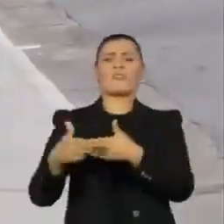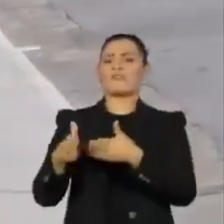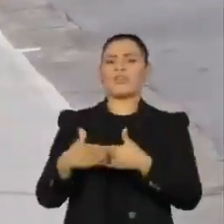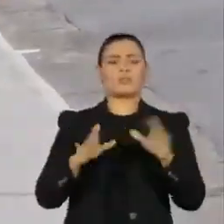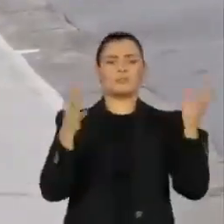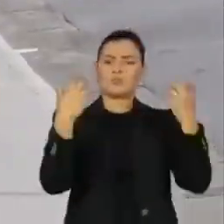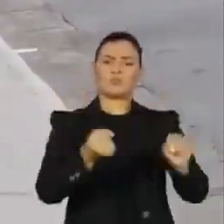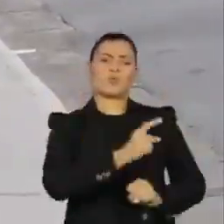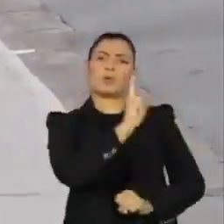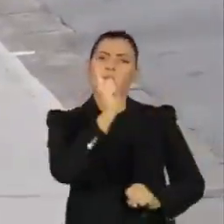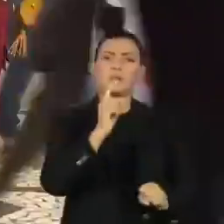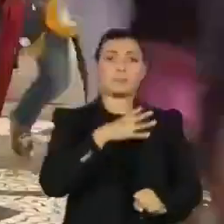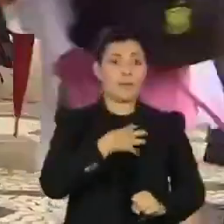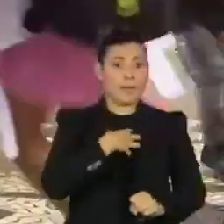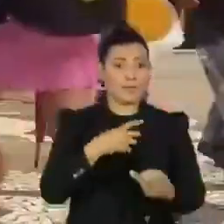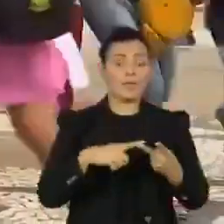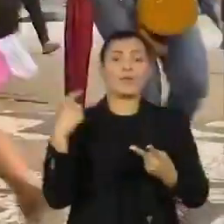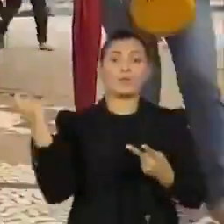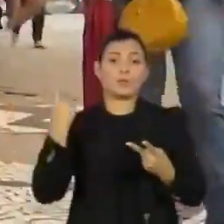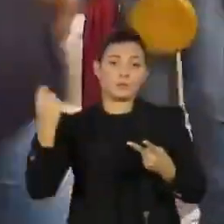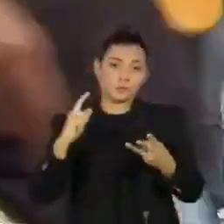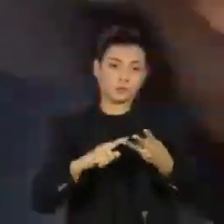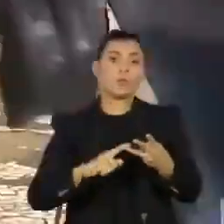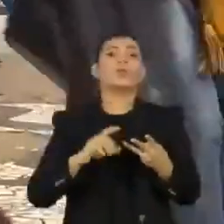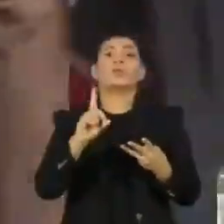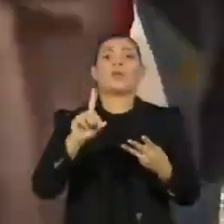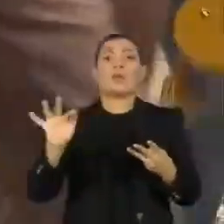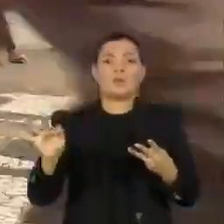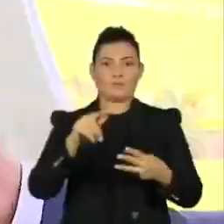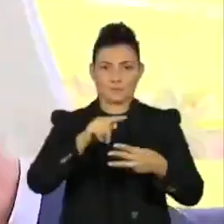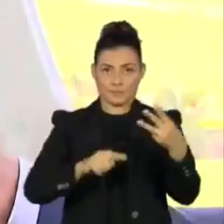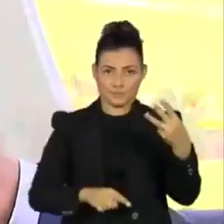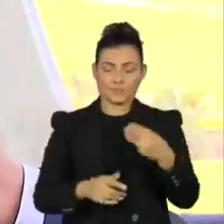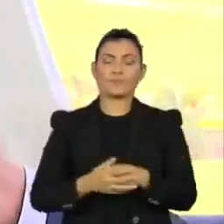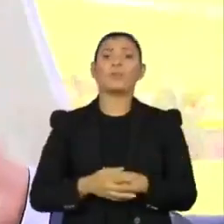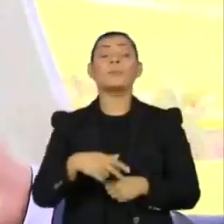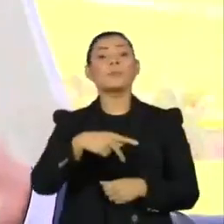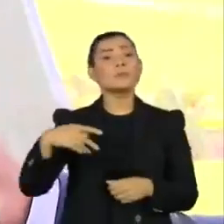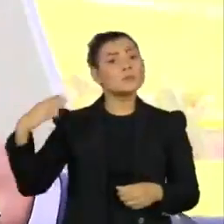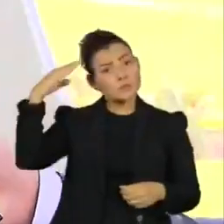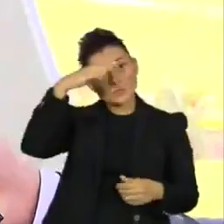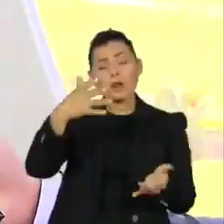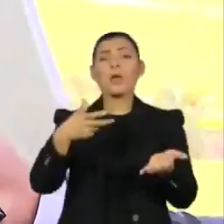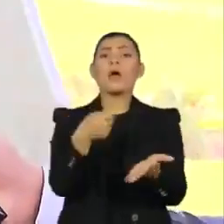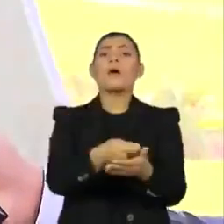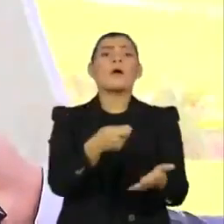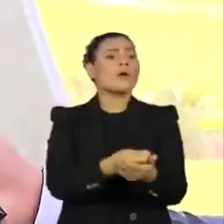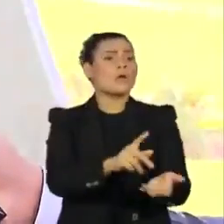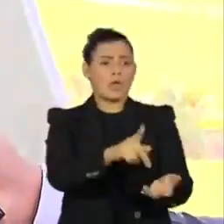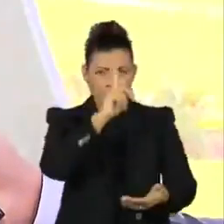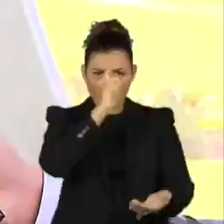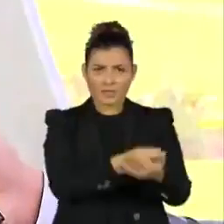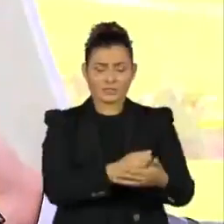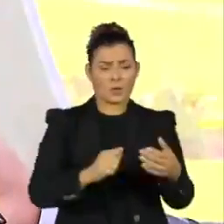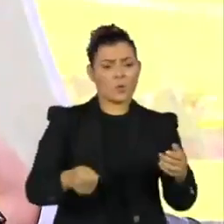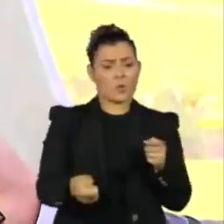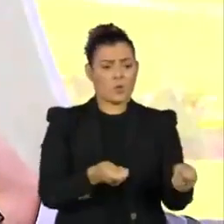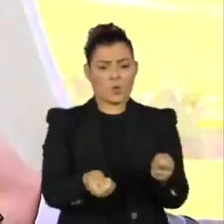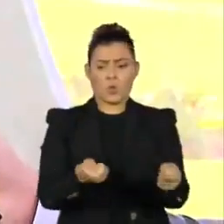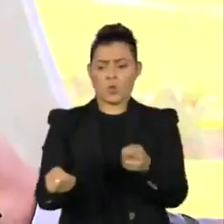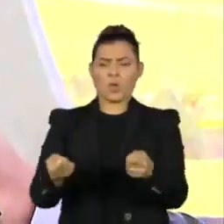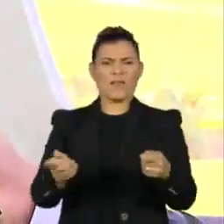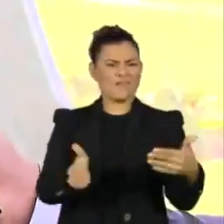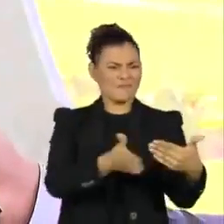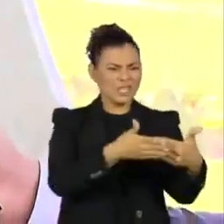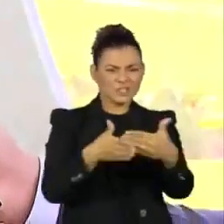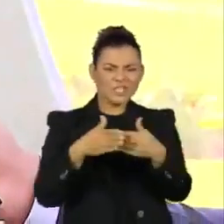circulação de pessoas na Bahia, Rio Grande do Sul e no Distrito Federal. O presidente quer exigir que a decisão de combater a pandemia com o